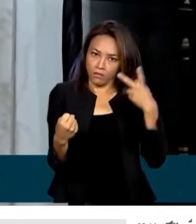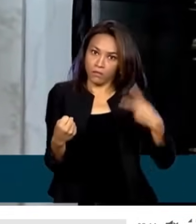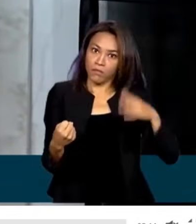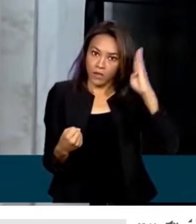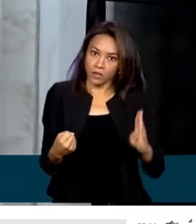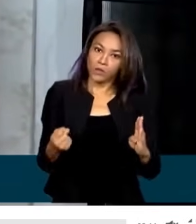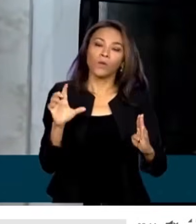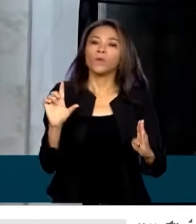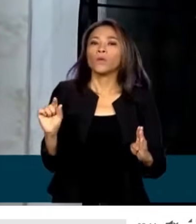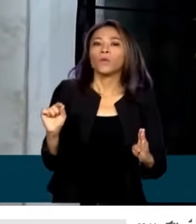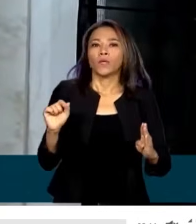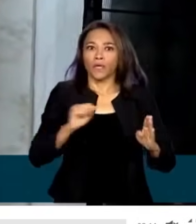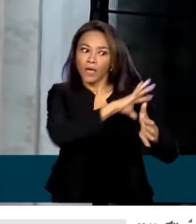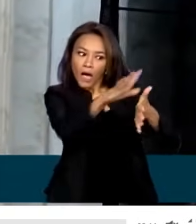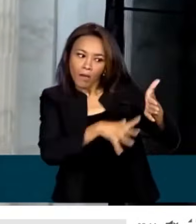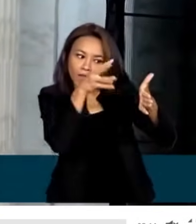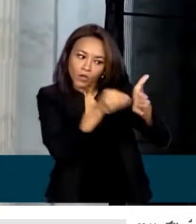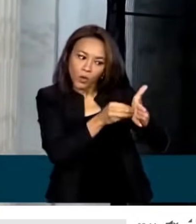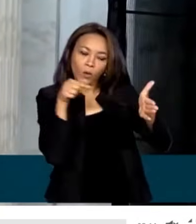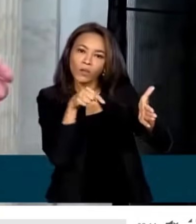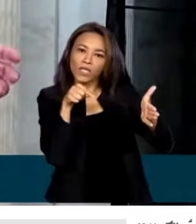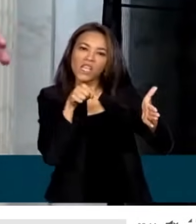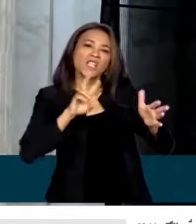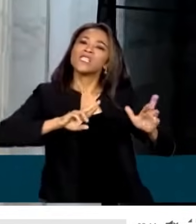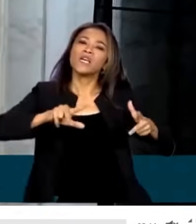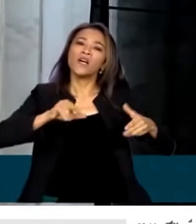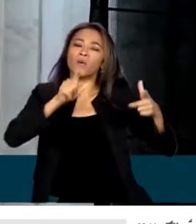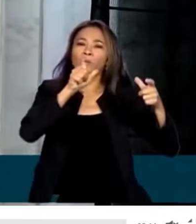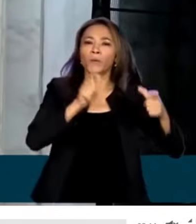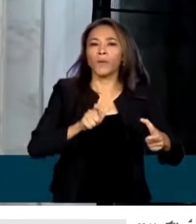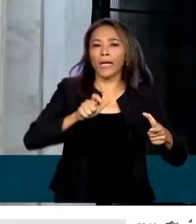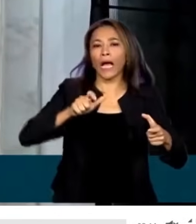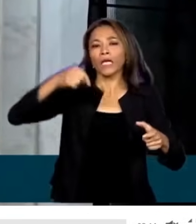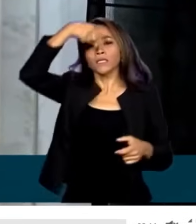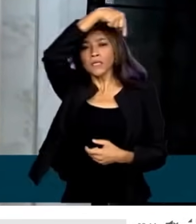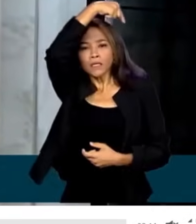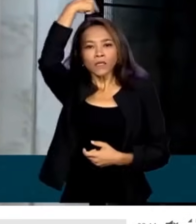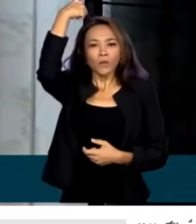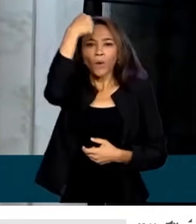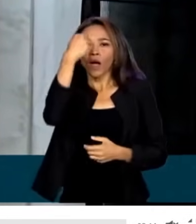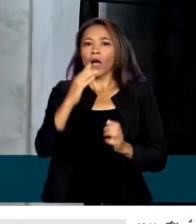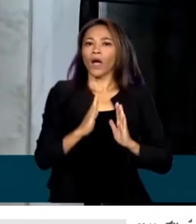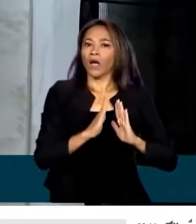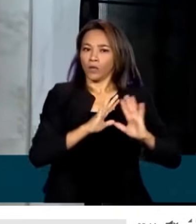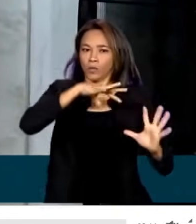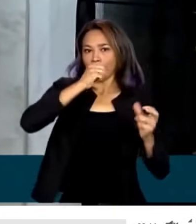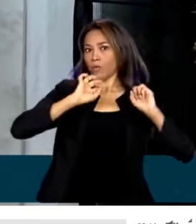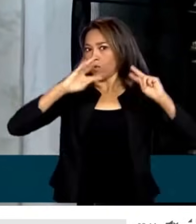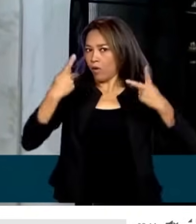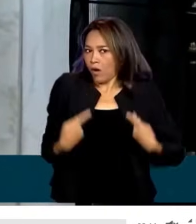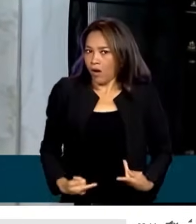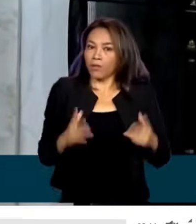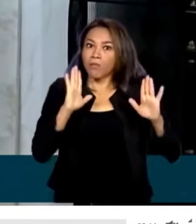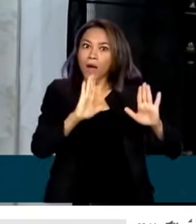pró sindicatos em sintonia ao encontro das agendas de ambos Lula por sua origem